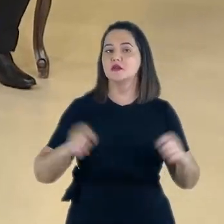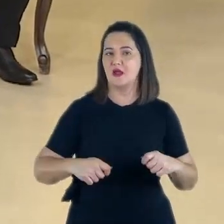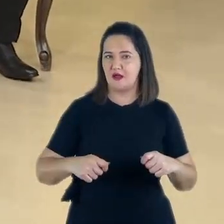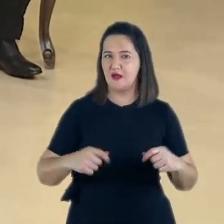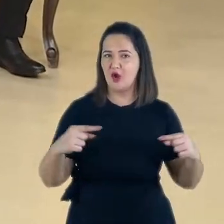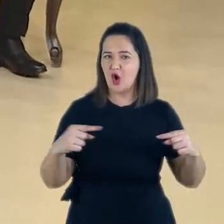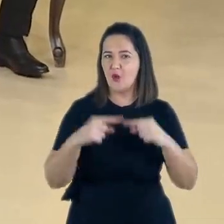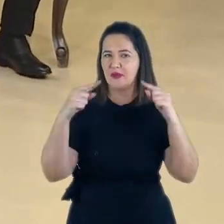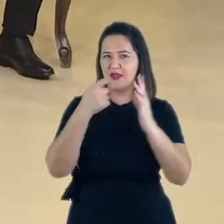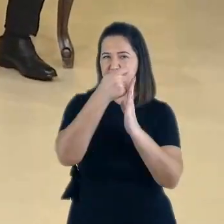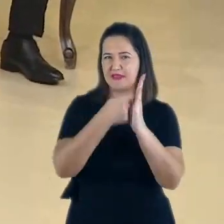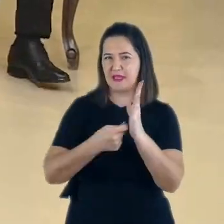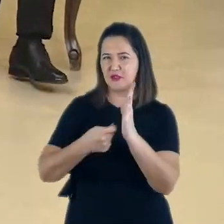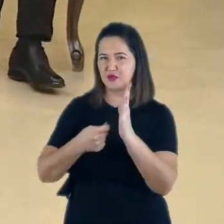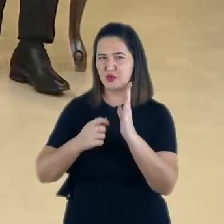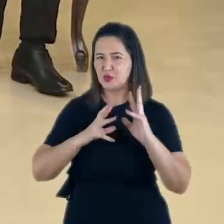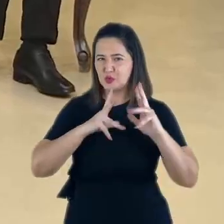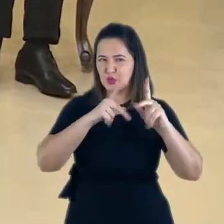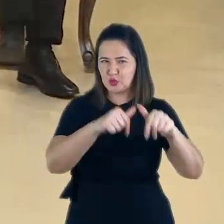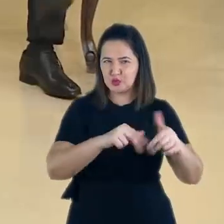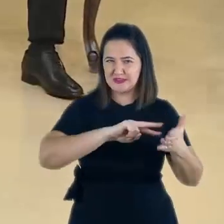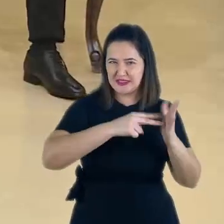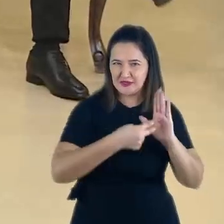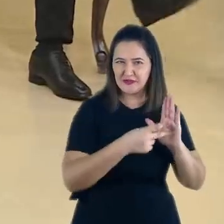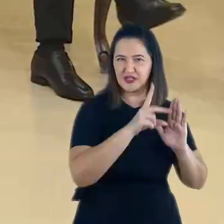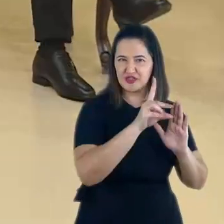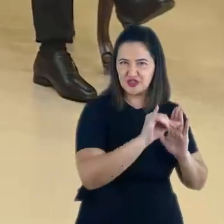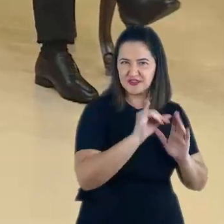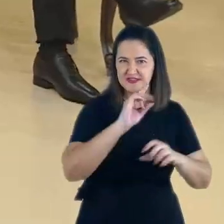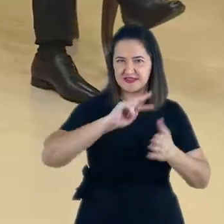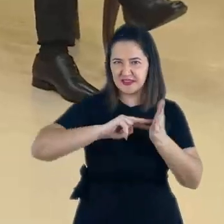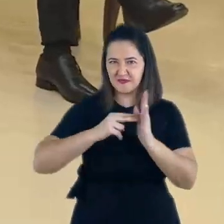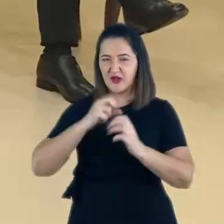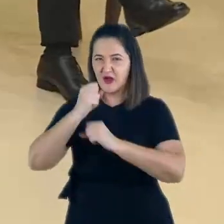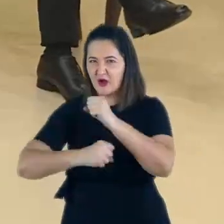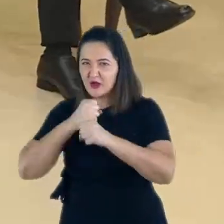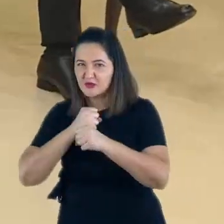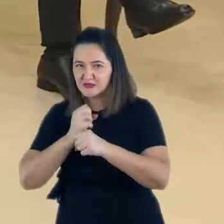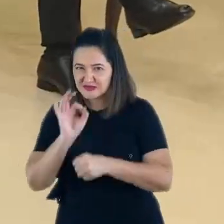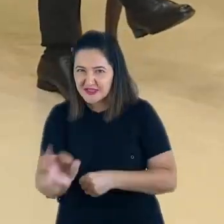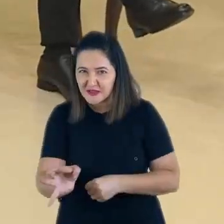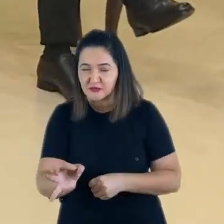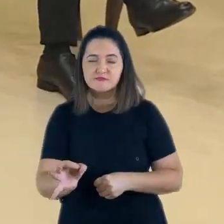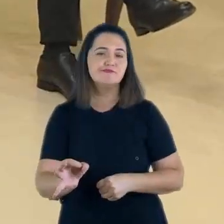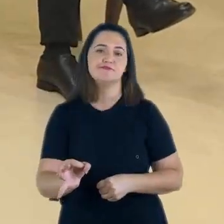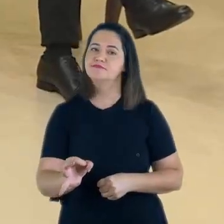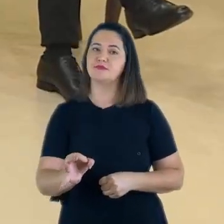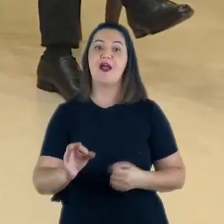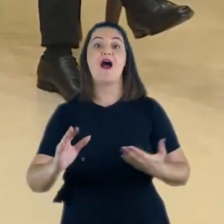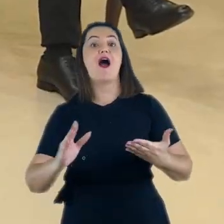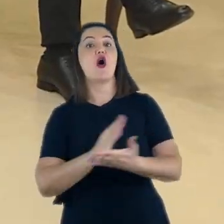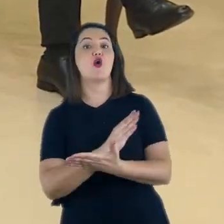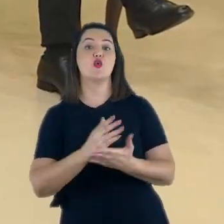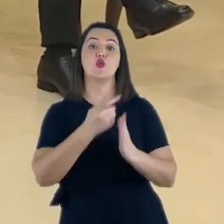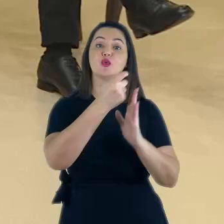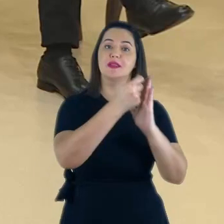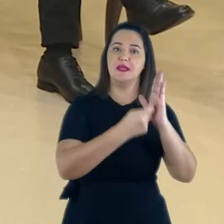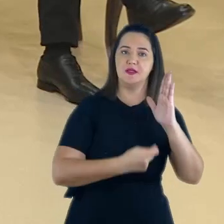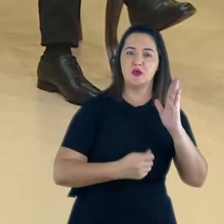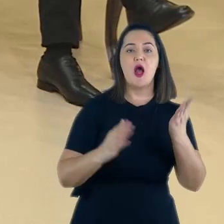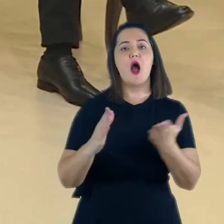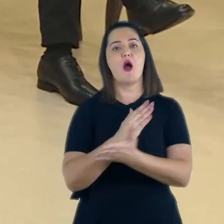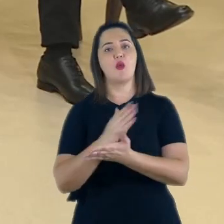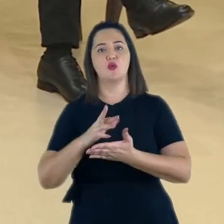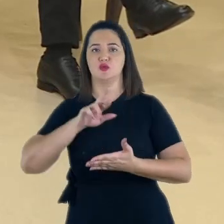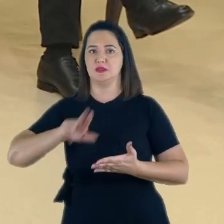para toda e qualquer profecia indistintamente? A resposta é não. Lembra o que eu falei citando o Dr.